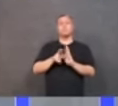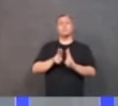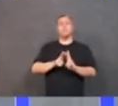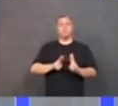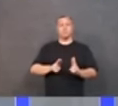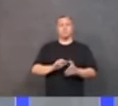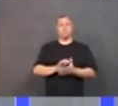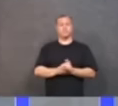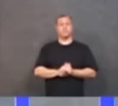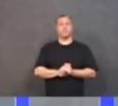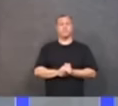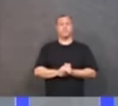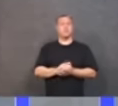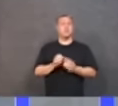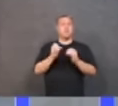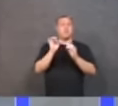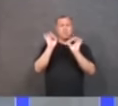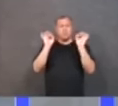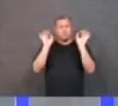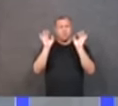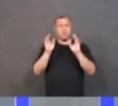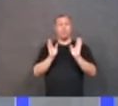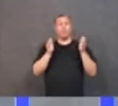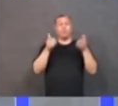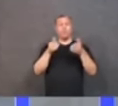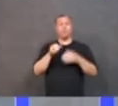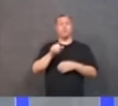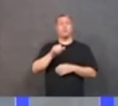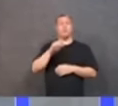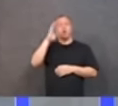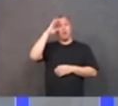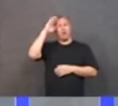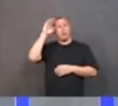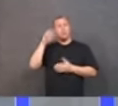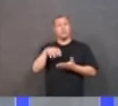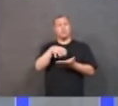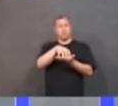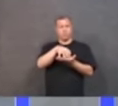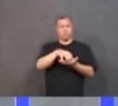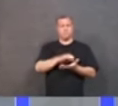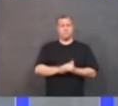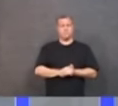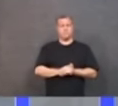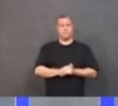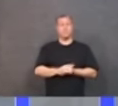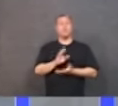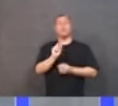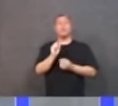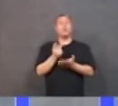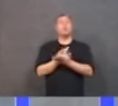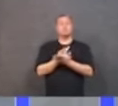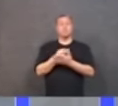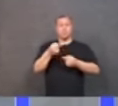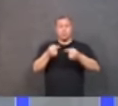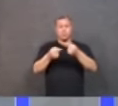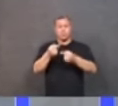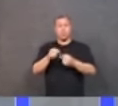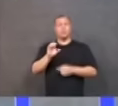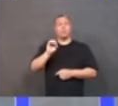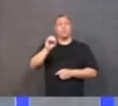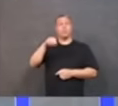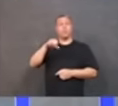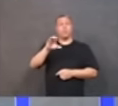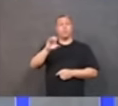em relação às unidades acadêmicas. O que a gente entende é que essa discussão que tem ocorrido no Conselho, ela é uma discussão que